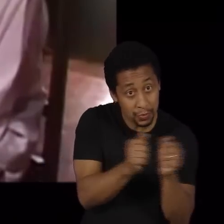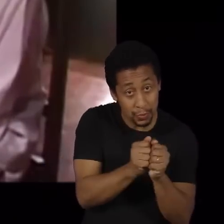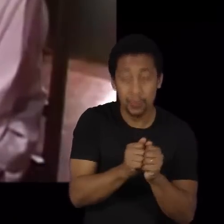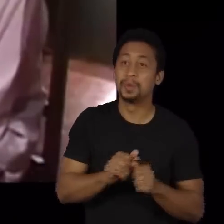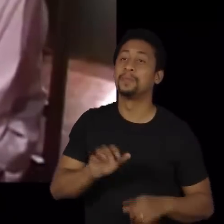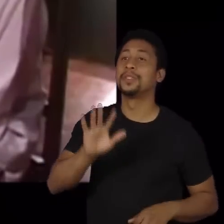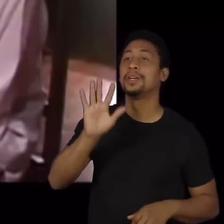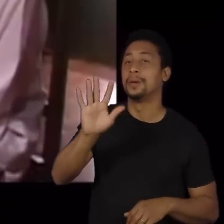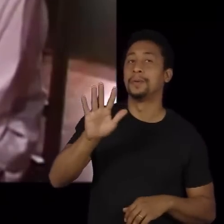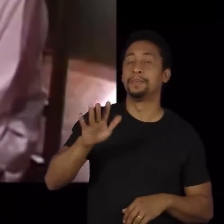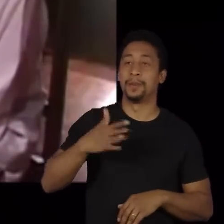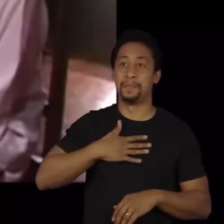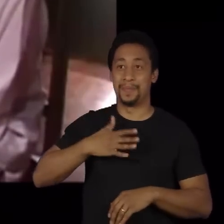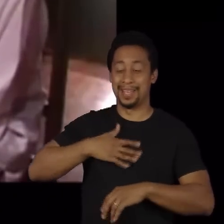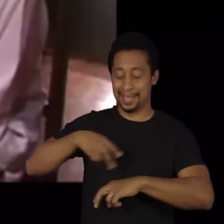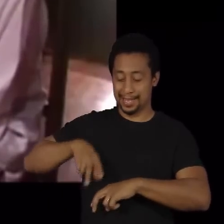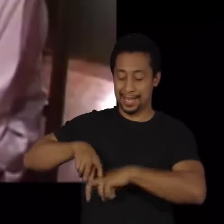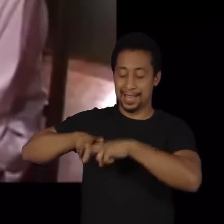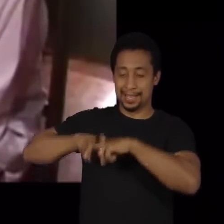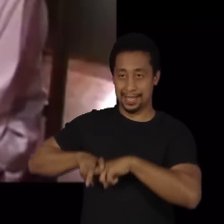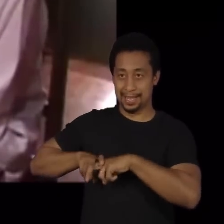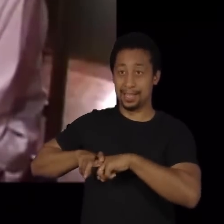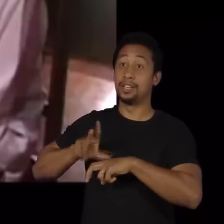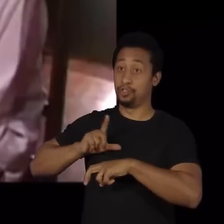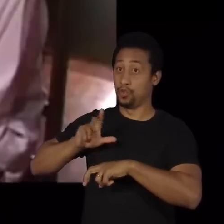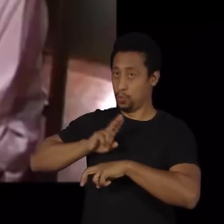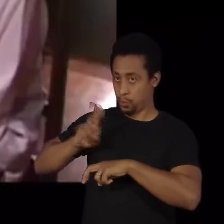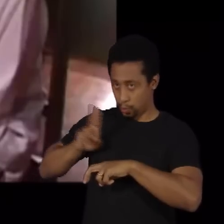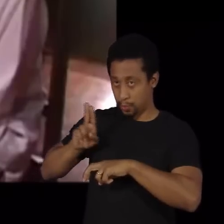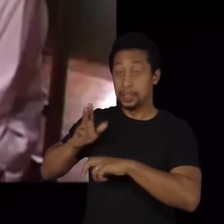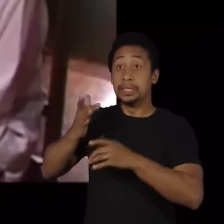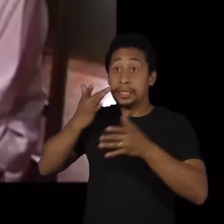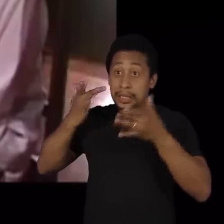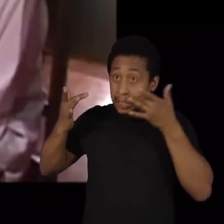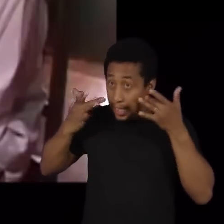cadeira chamava Teatro Aplicado à Educação.